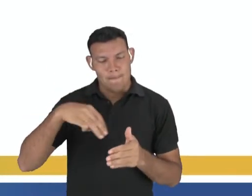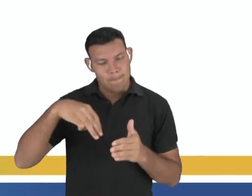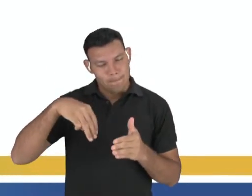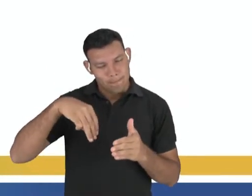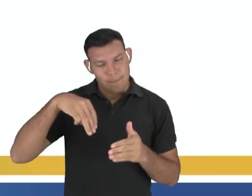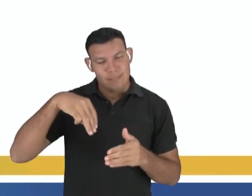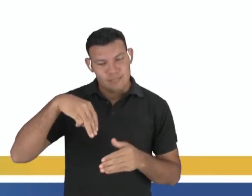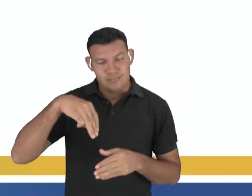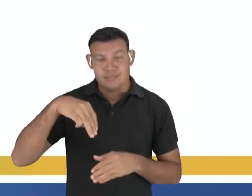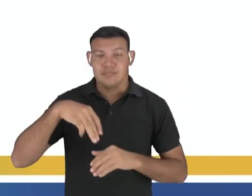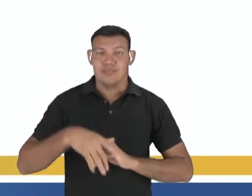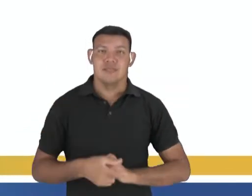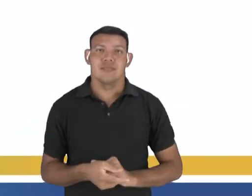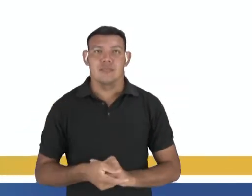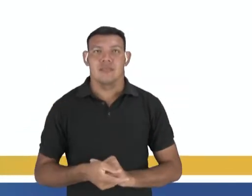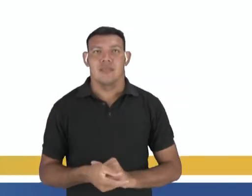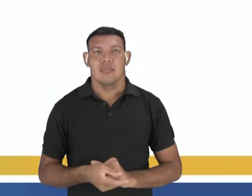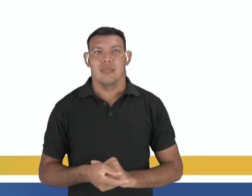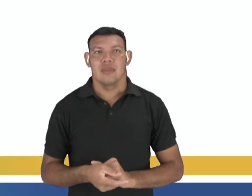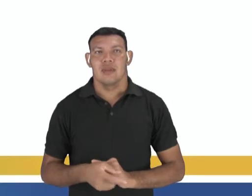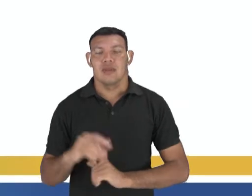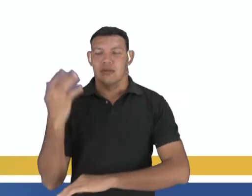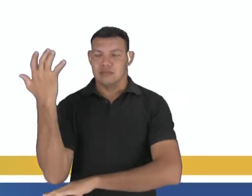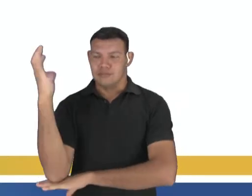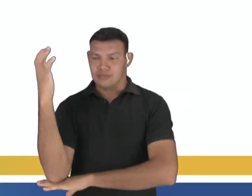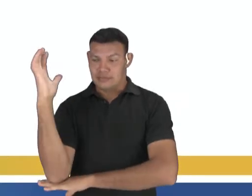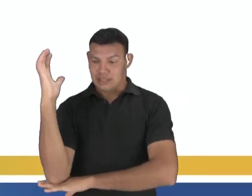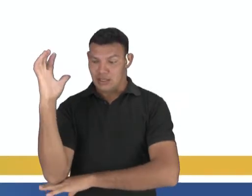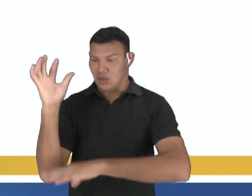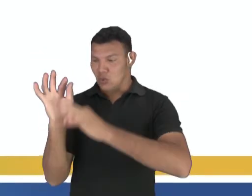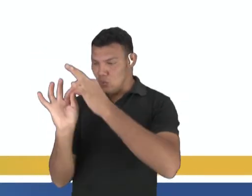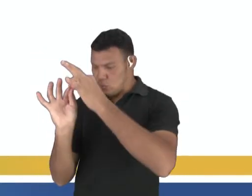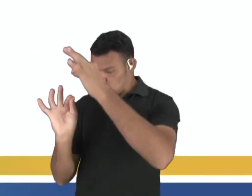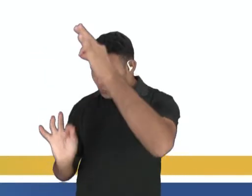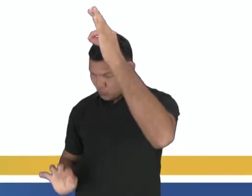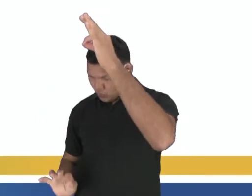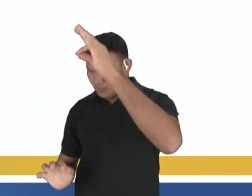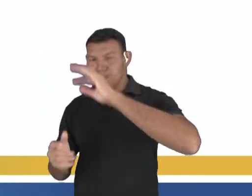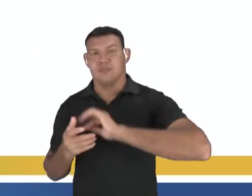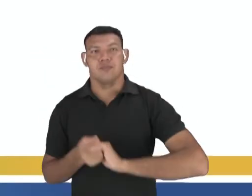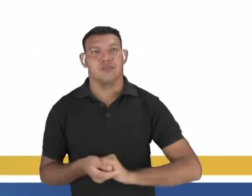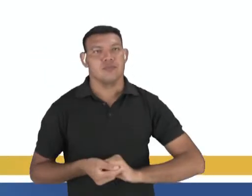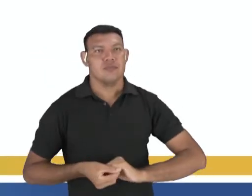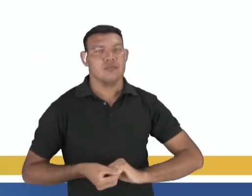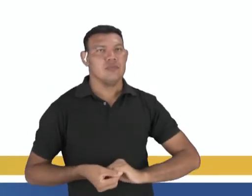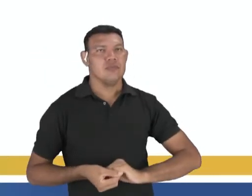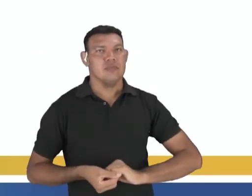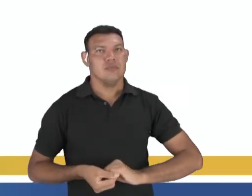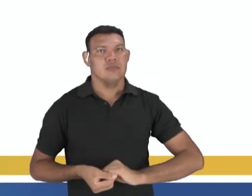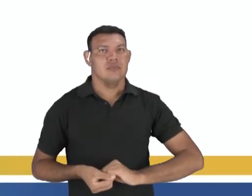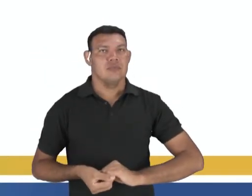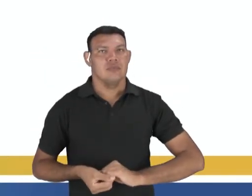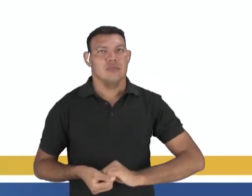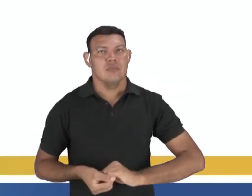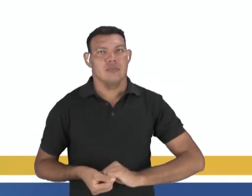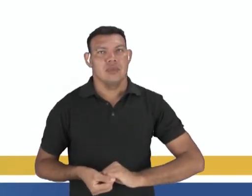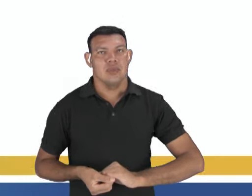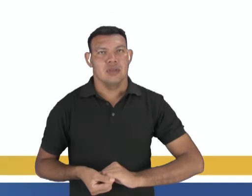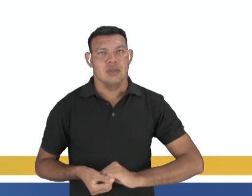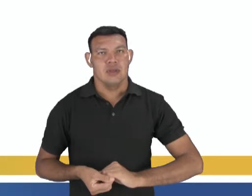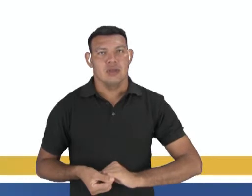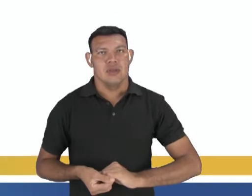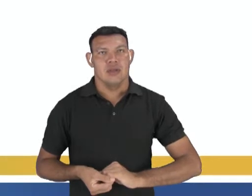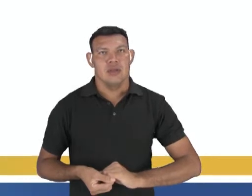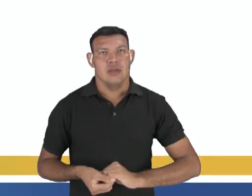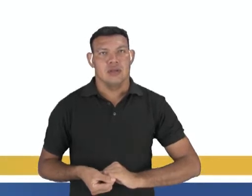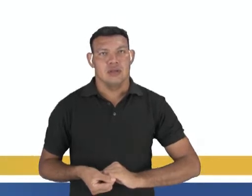para representar a altura de uma árvore, certinho? Letra C, a medida da espessura de